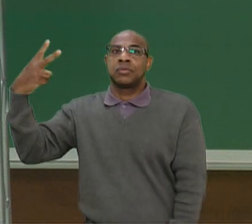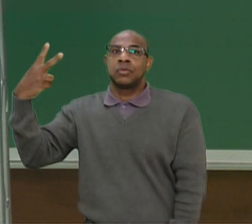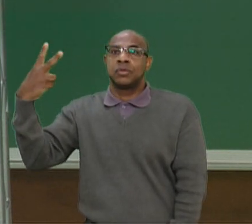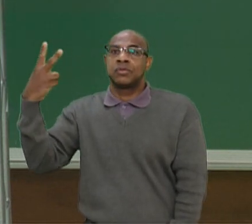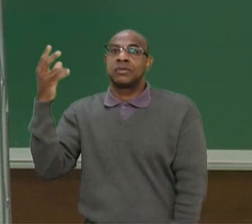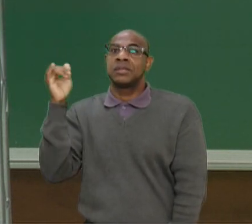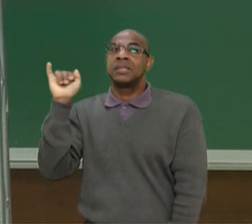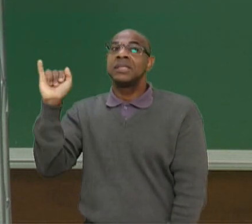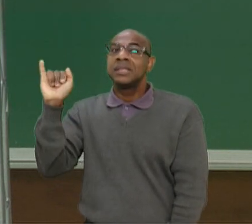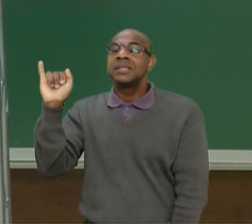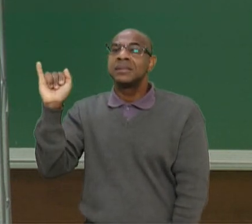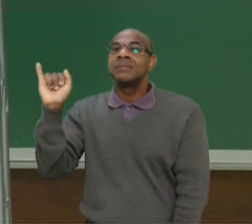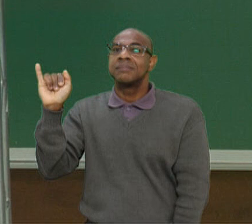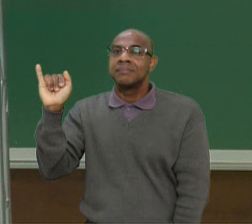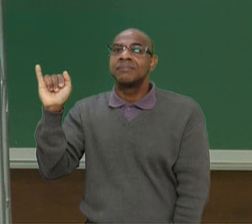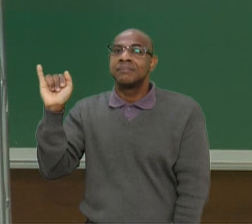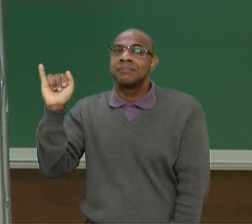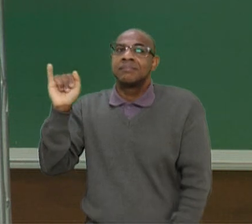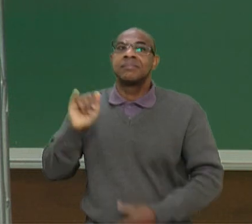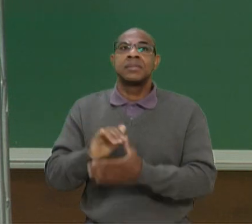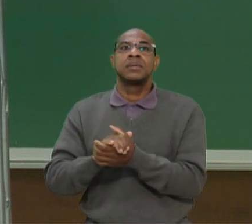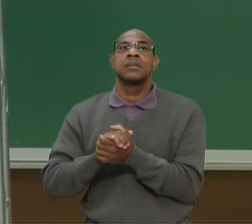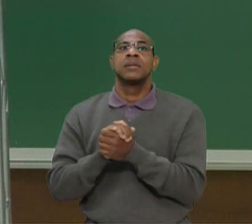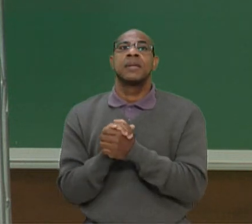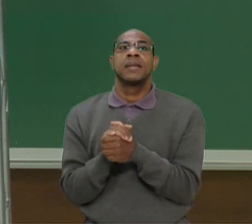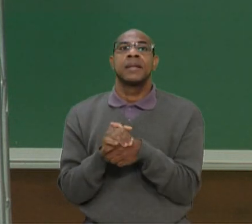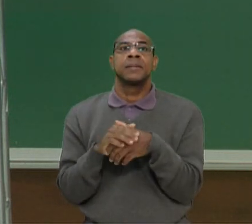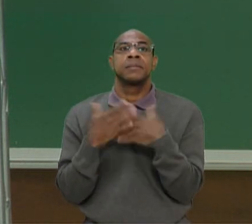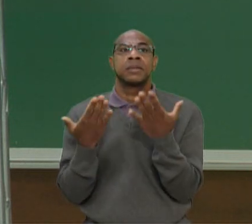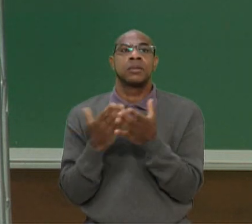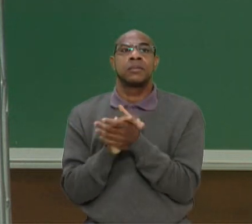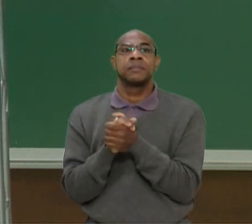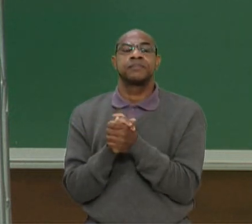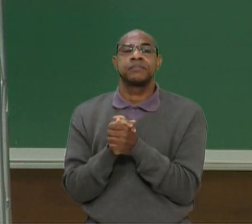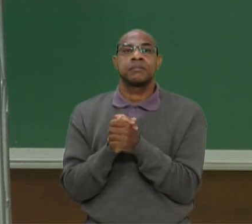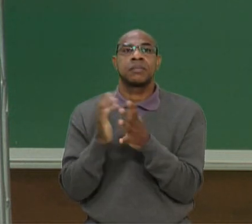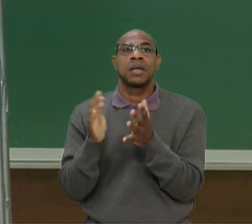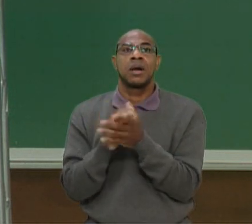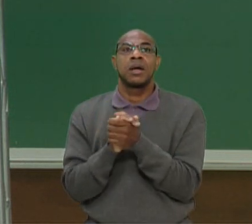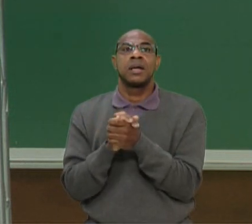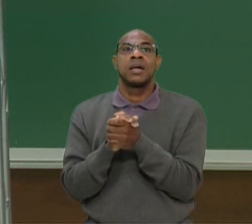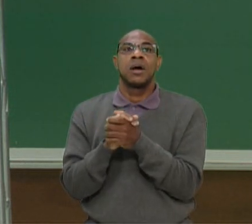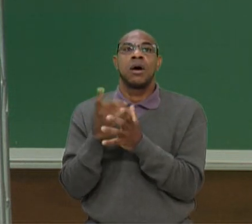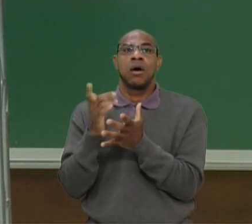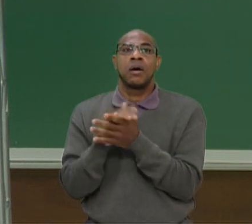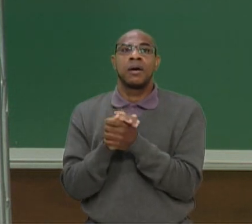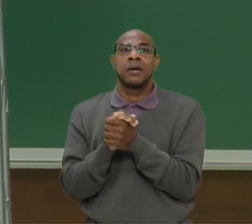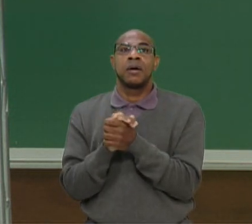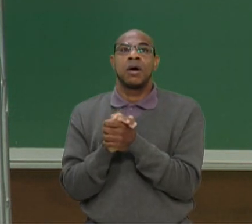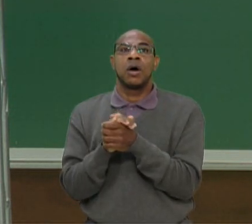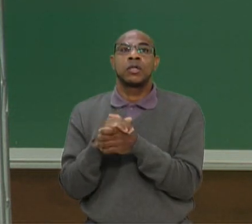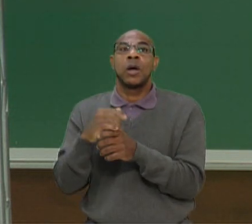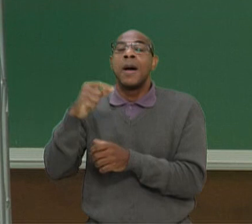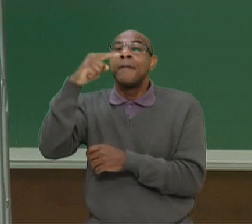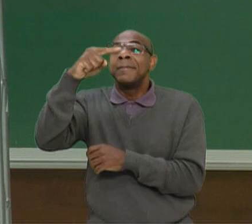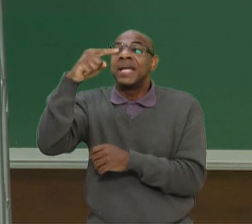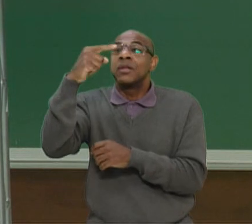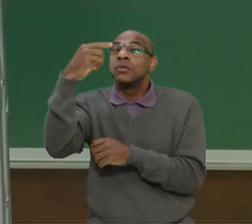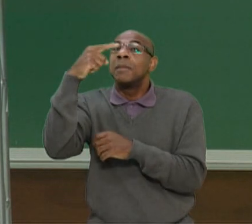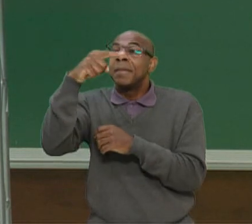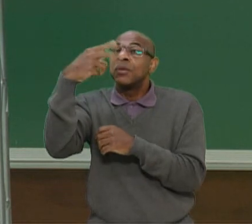parte imaginária com a parte imaginária. Fazendo isso, ó, menos 2 com o